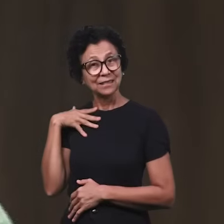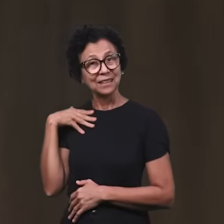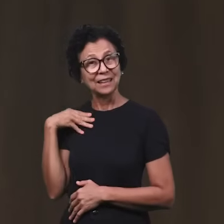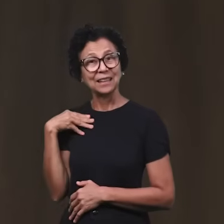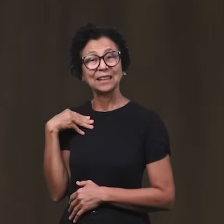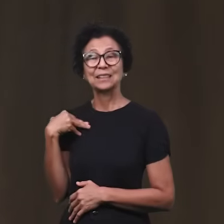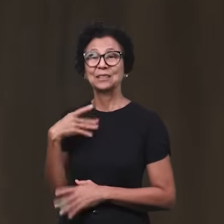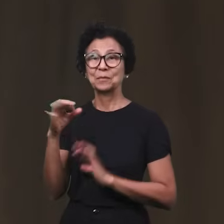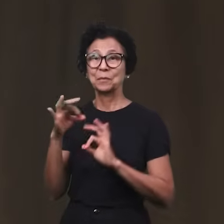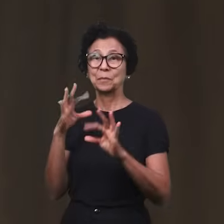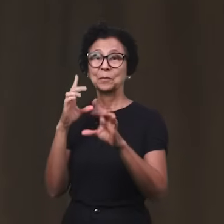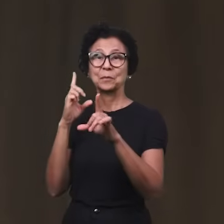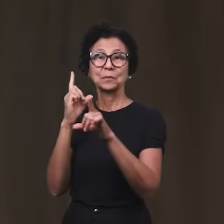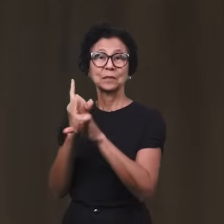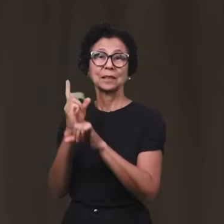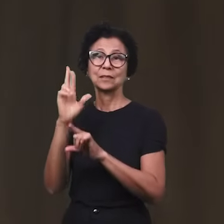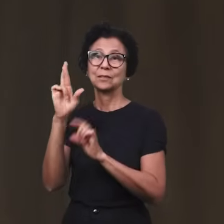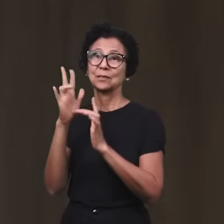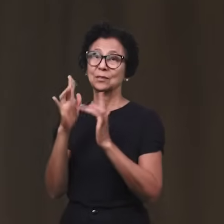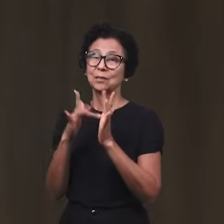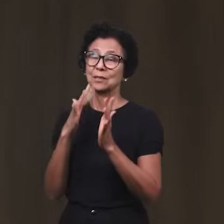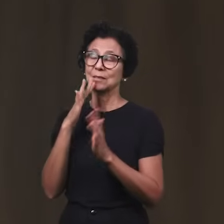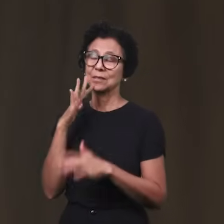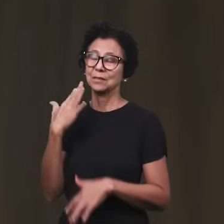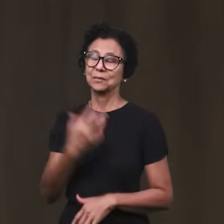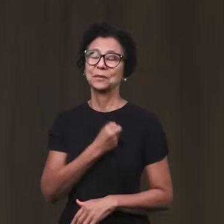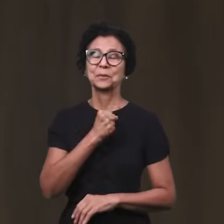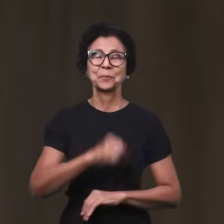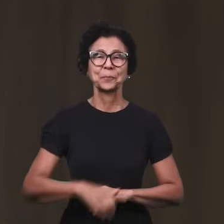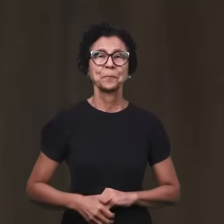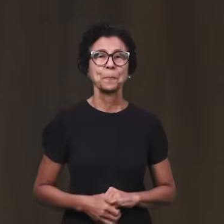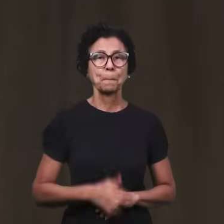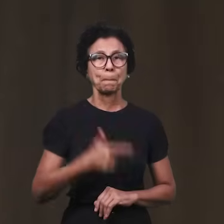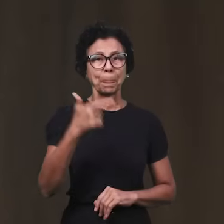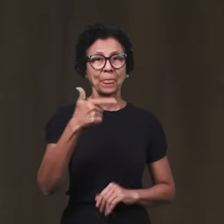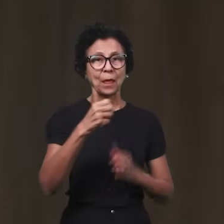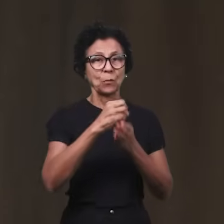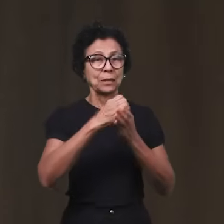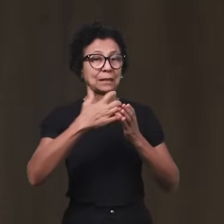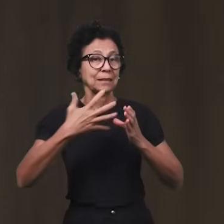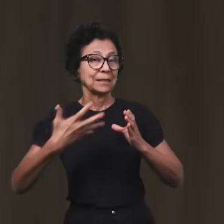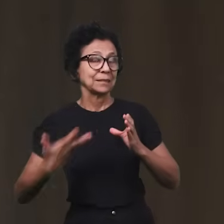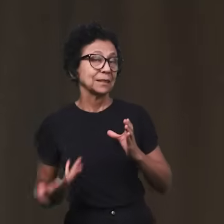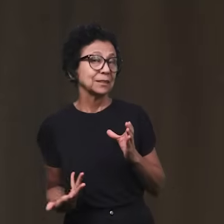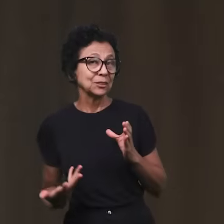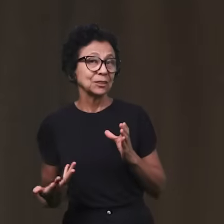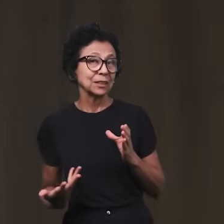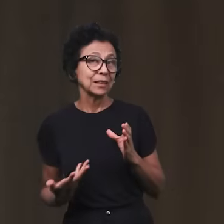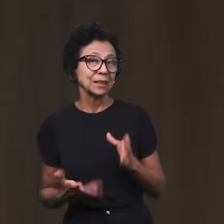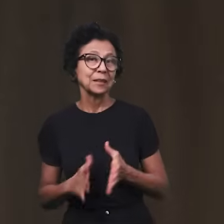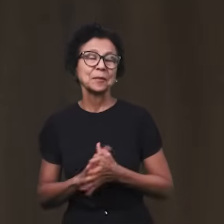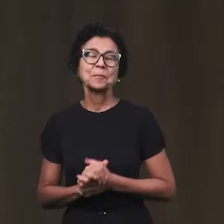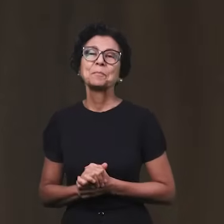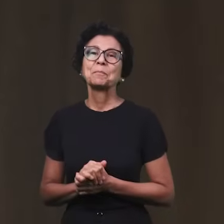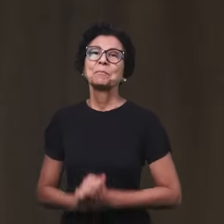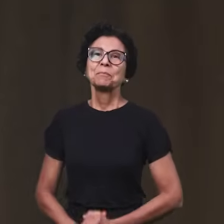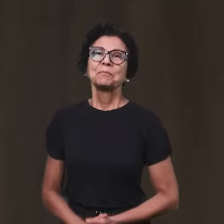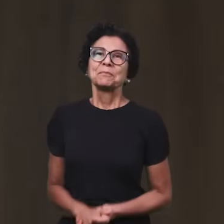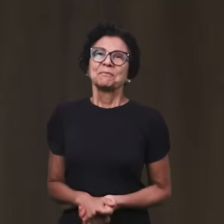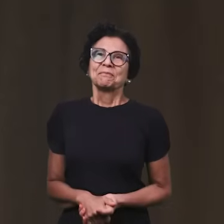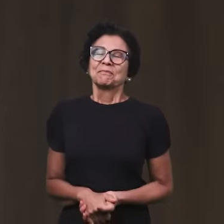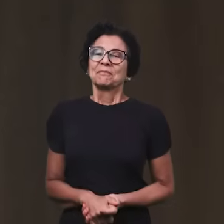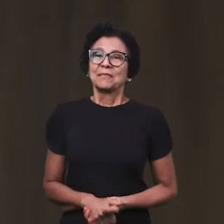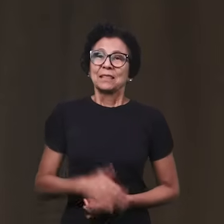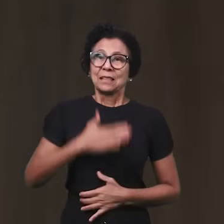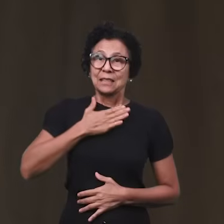para o encontro com o nosso Salvador no arrebatamento. Aí a segunda característica, esperavam em Deus. Então, você quer